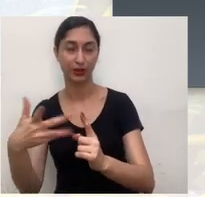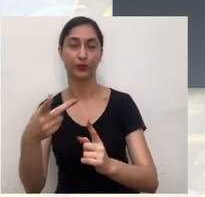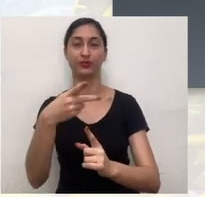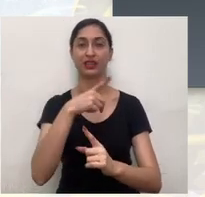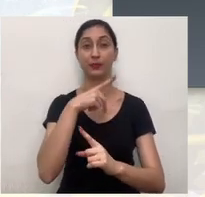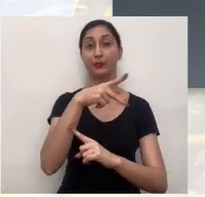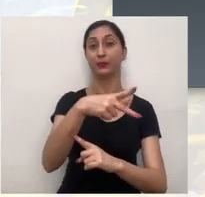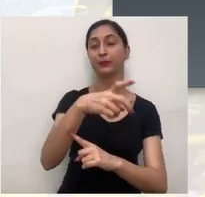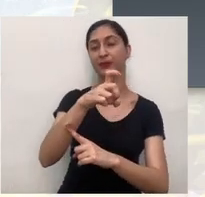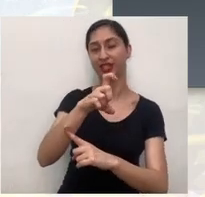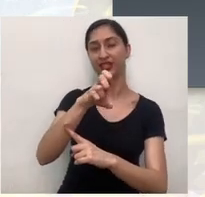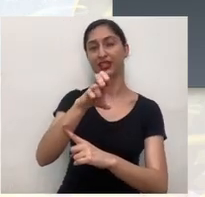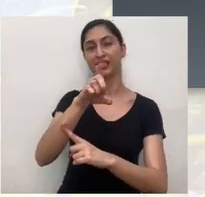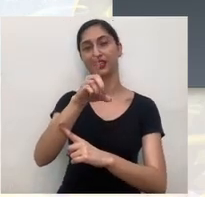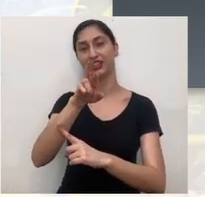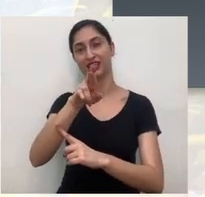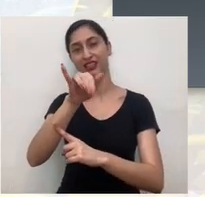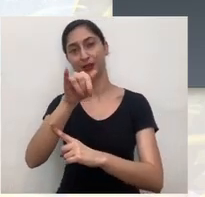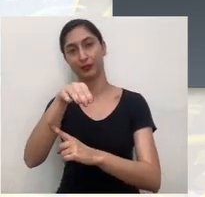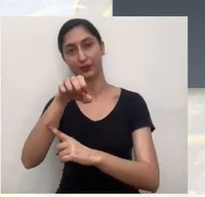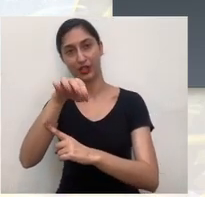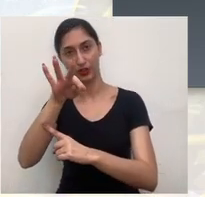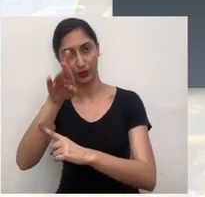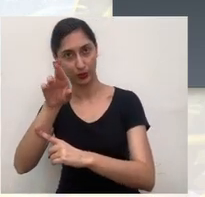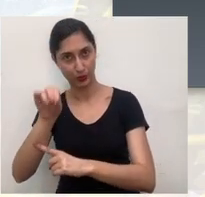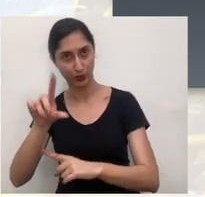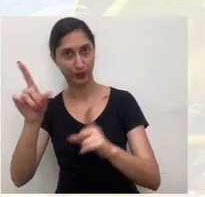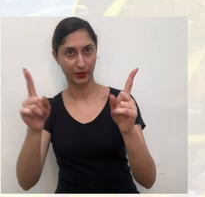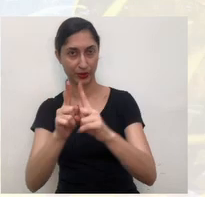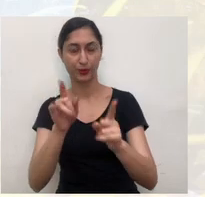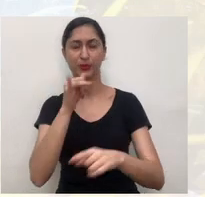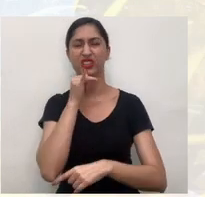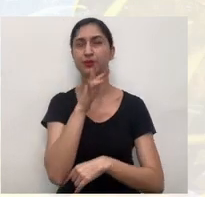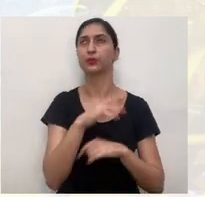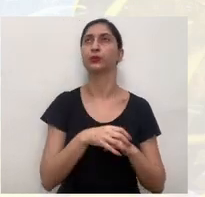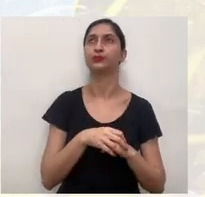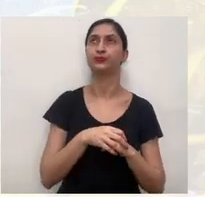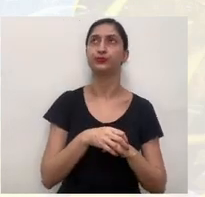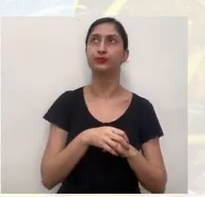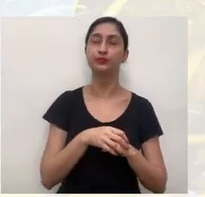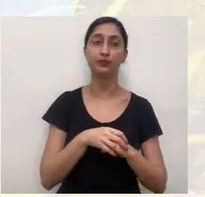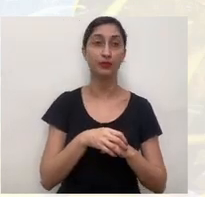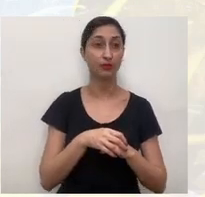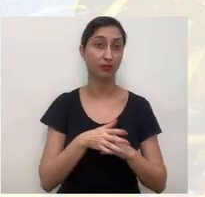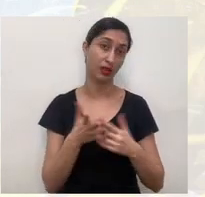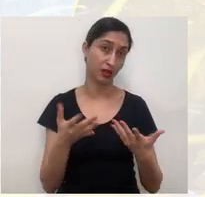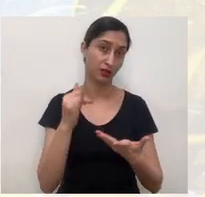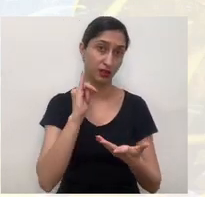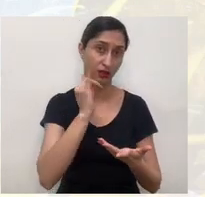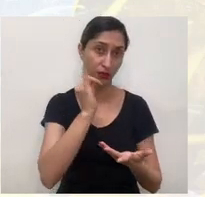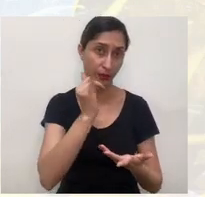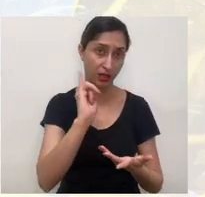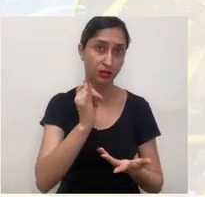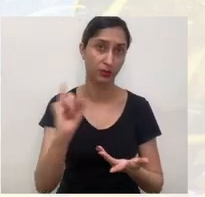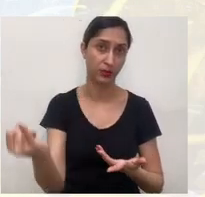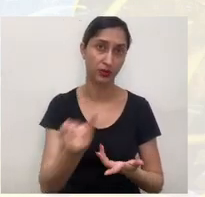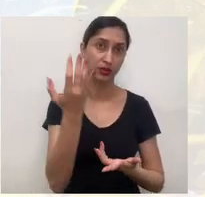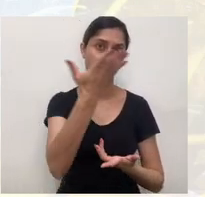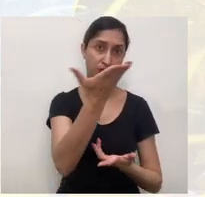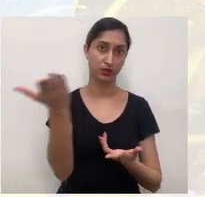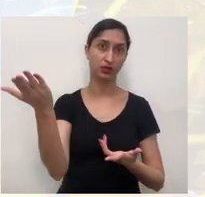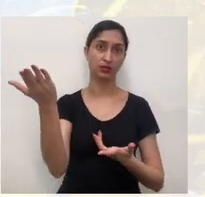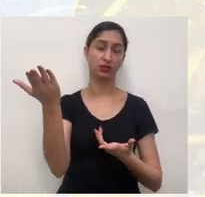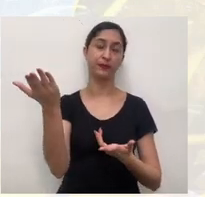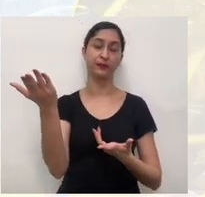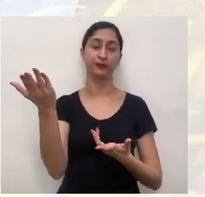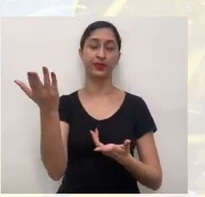menor. Então, as abelhas, por exemplo, quando fazem... É uma informação importante para arquiteto. Quando as abelhas fazem